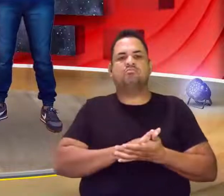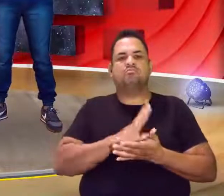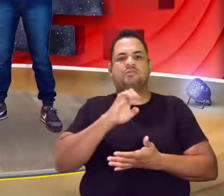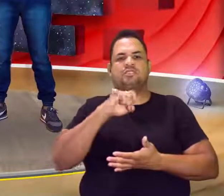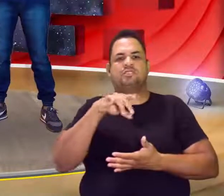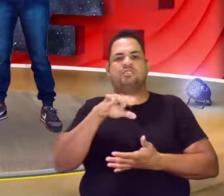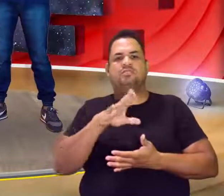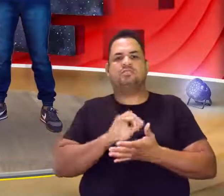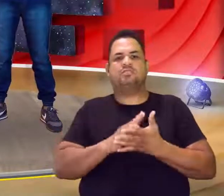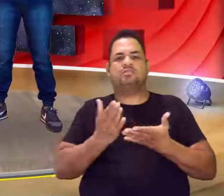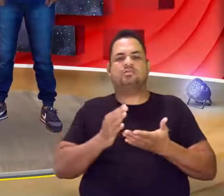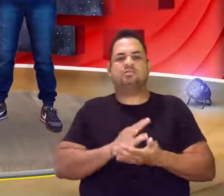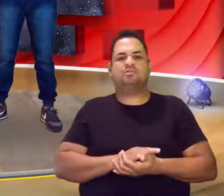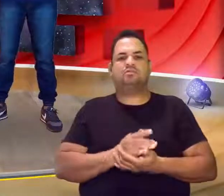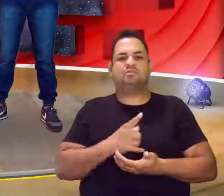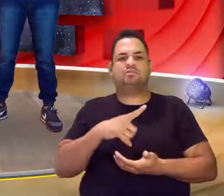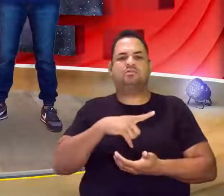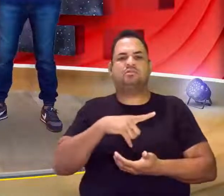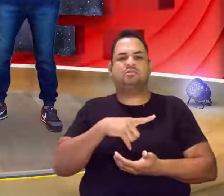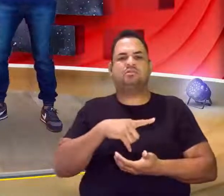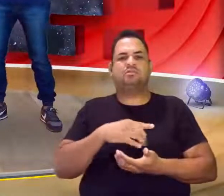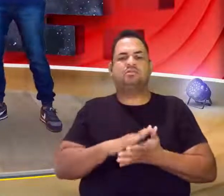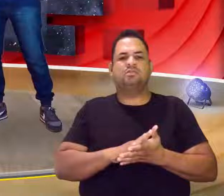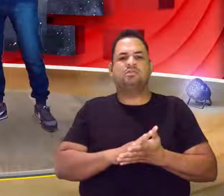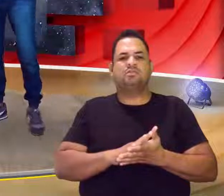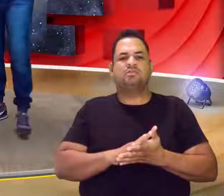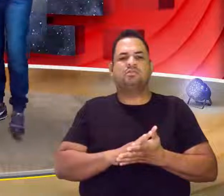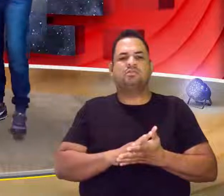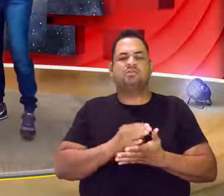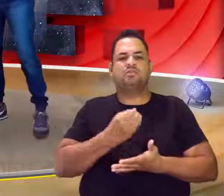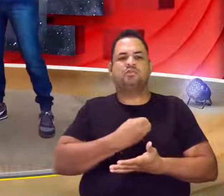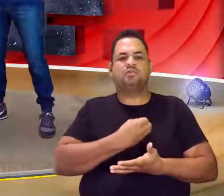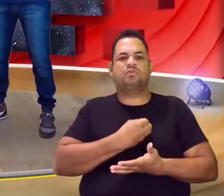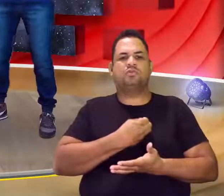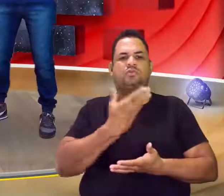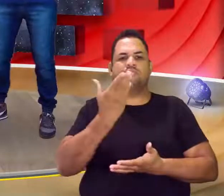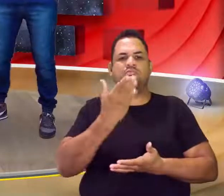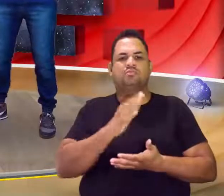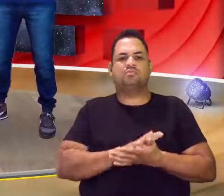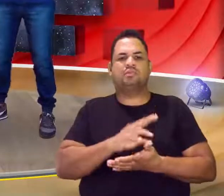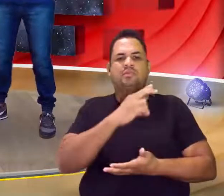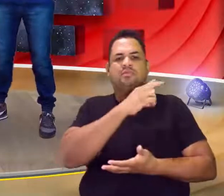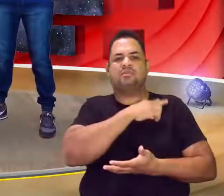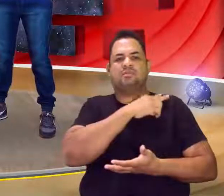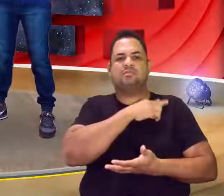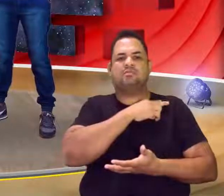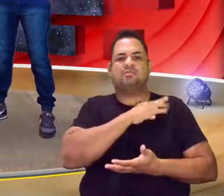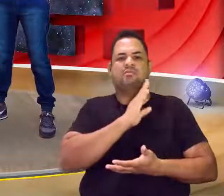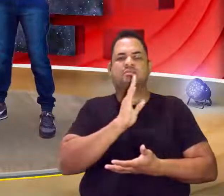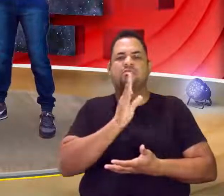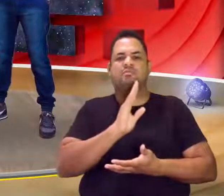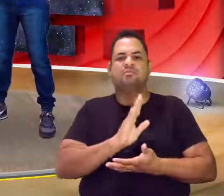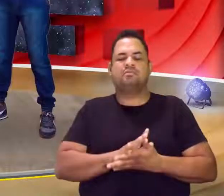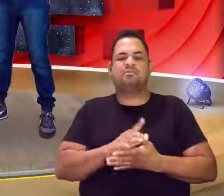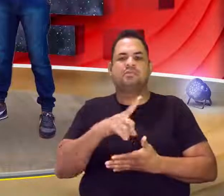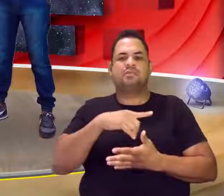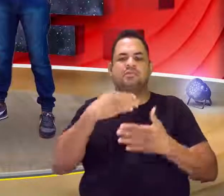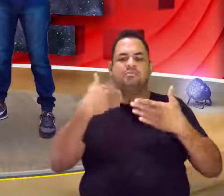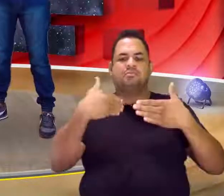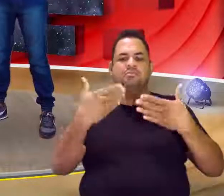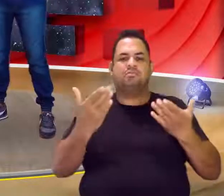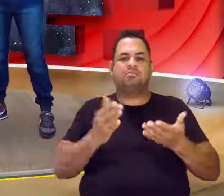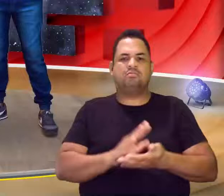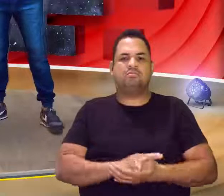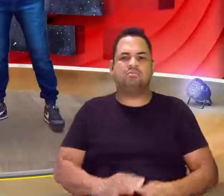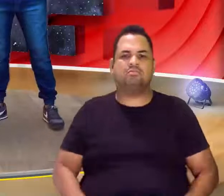do segundo ano. Mas a gente mostra para vocês aqui um pouquinho, né? Já um spoiler do segundo ano. Porque caiu na prova, tinha mal gráfico. Não,